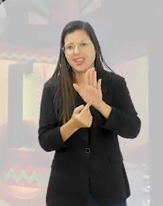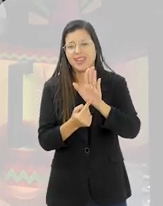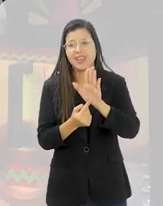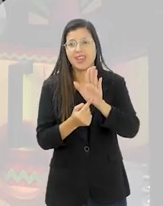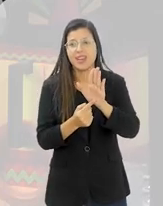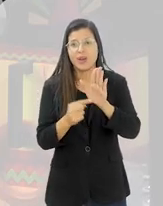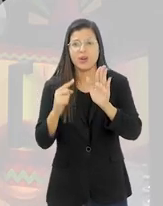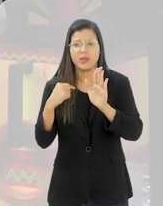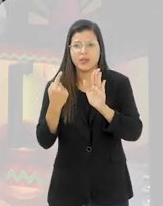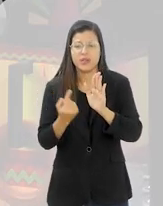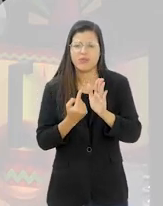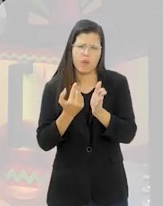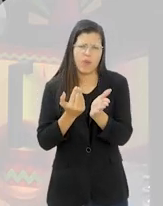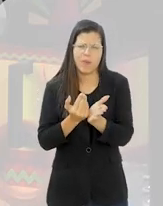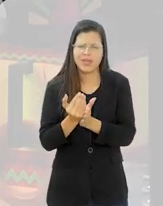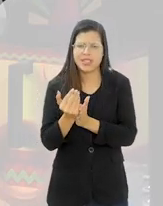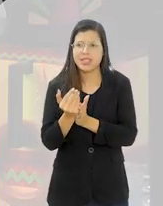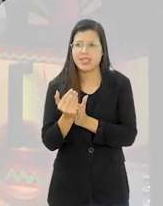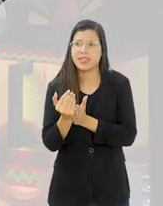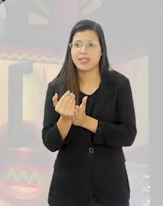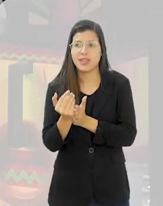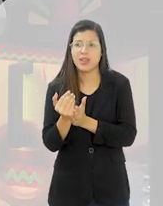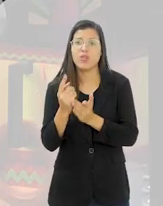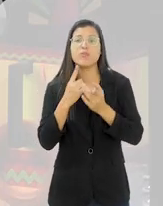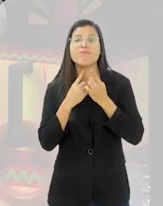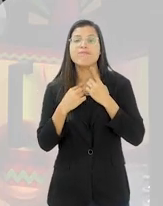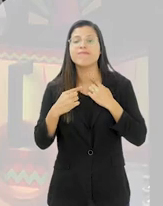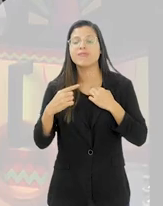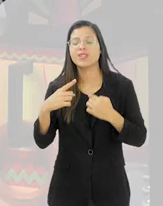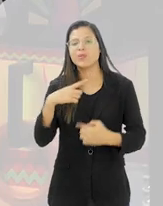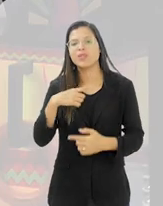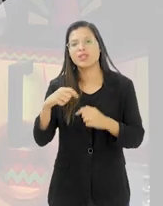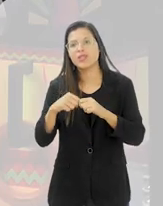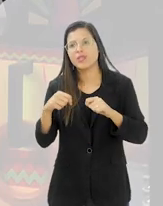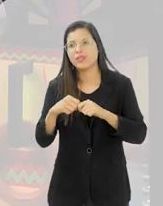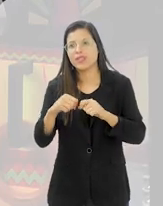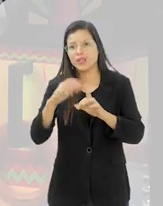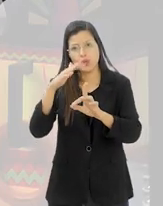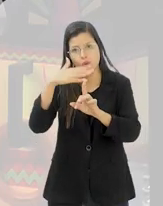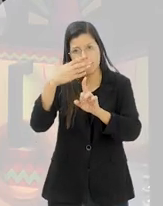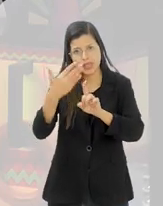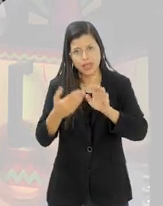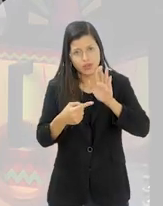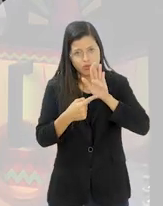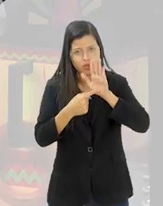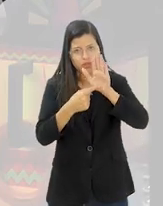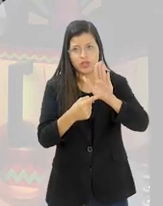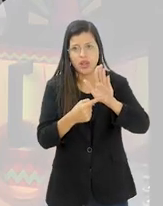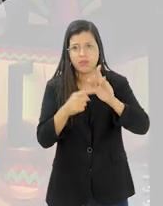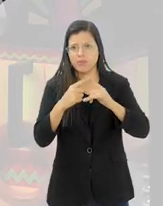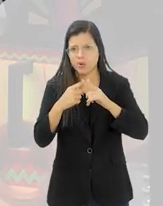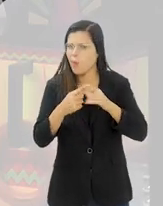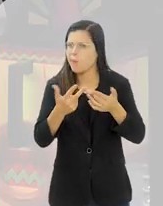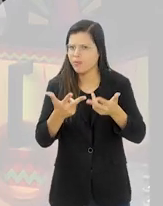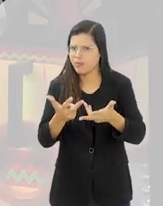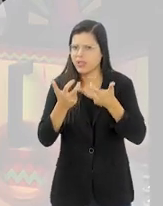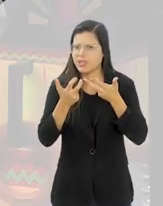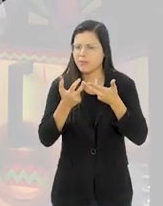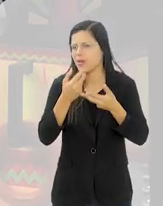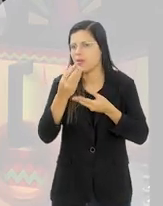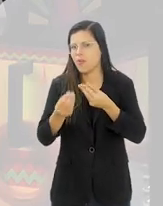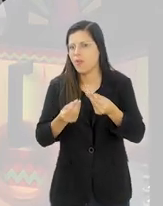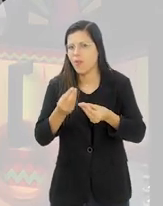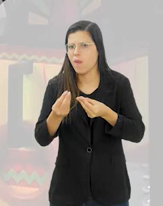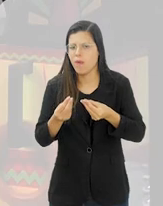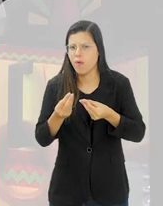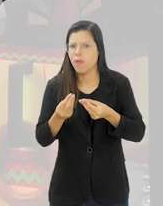na verdade, éramos amadores, era uma vontade que eu tinha de fazer em homenagem aos destaques, que eu vi o que eles passavam,